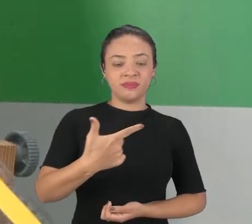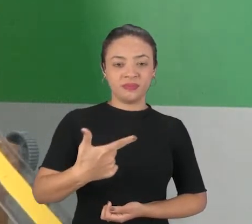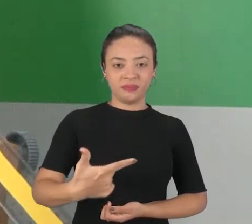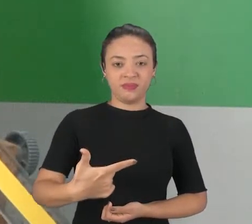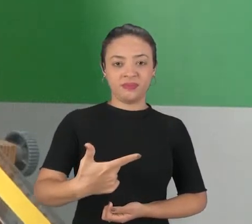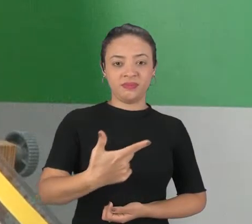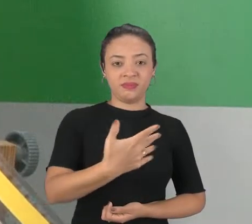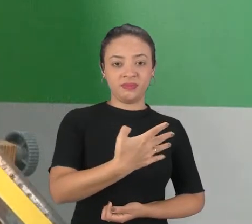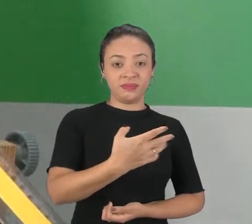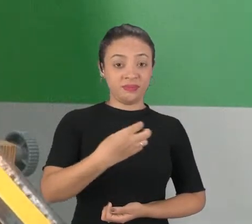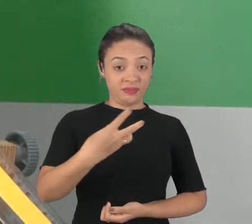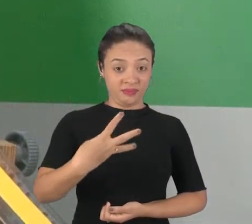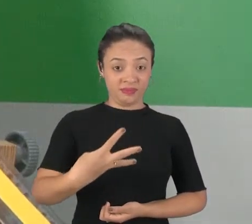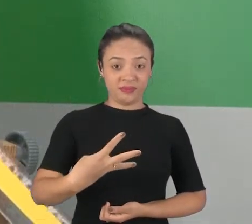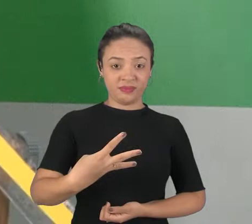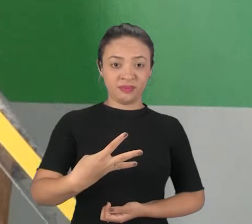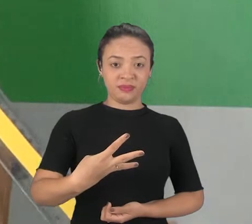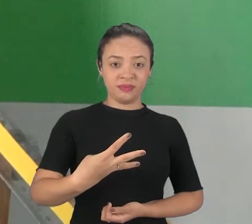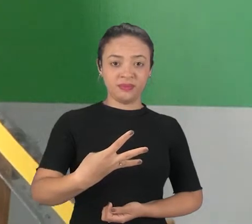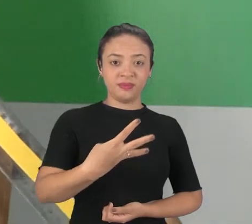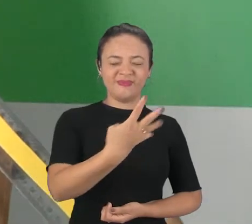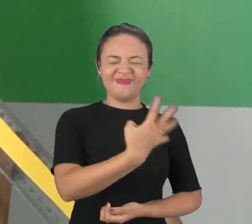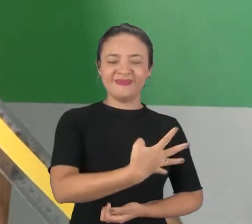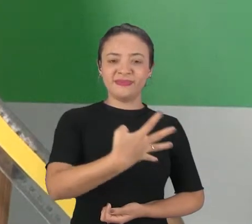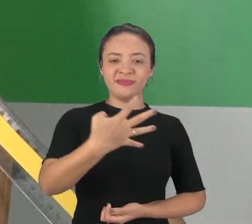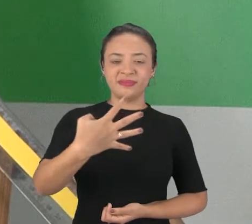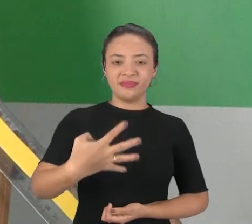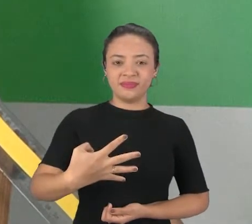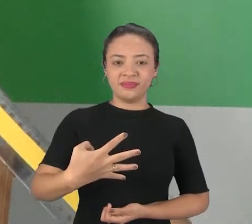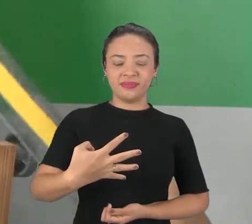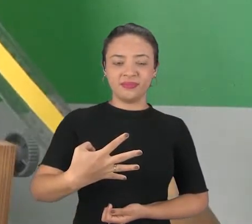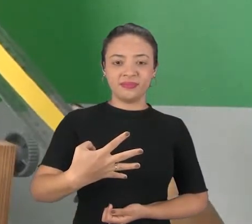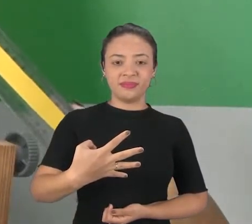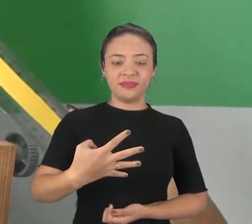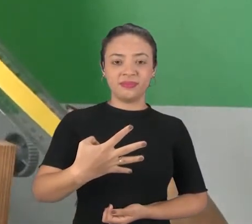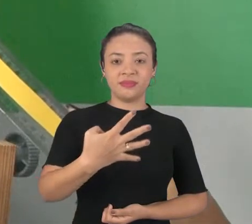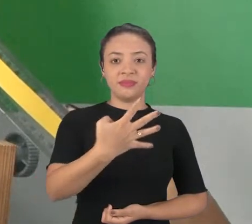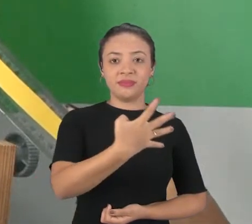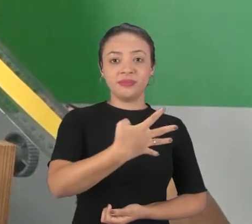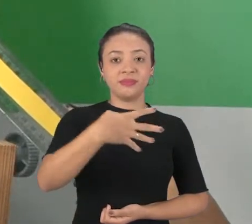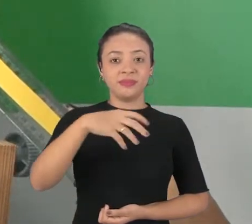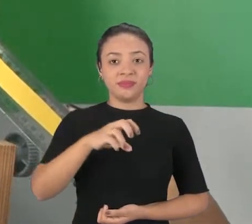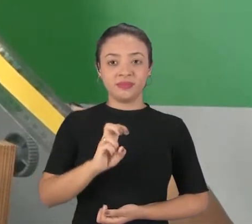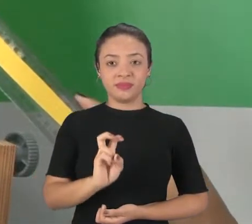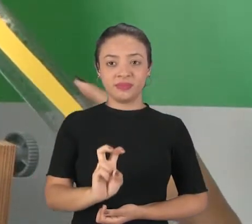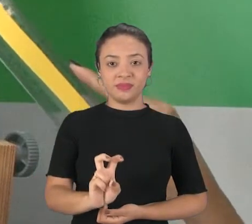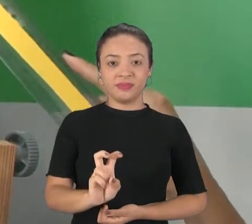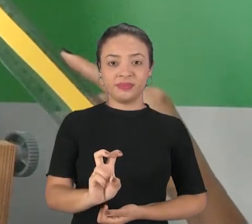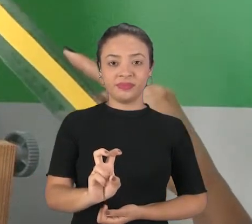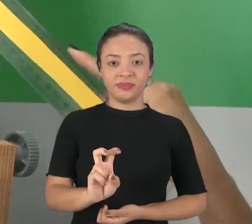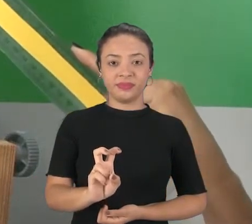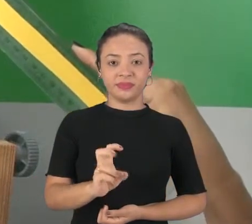42 43 44 45